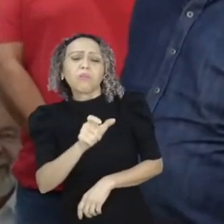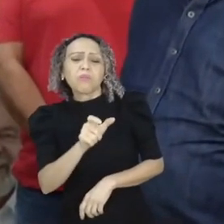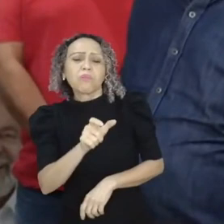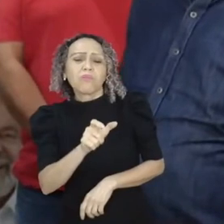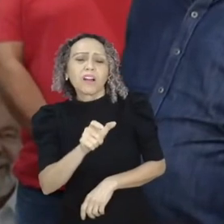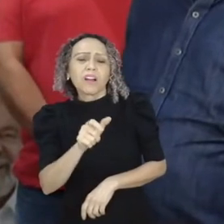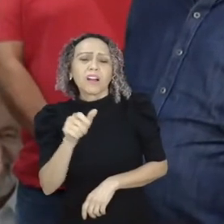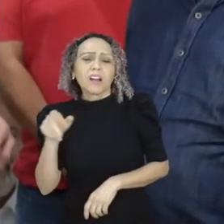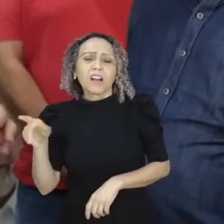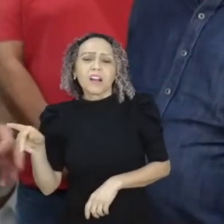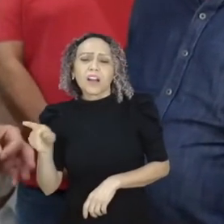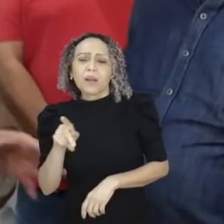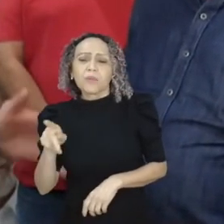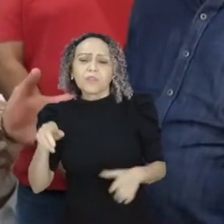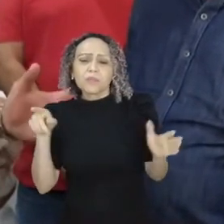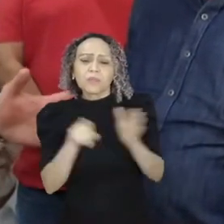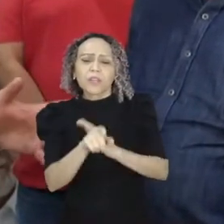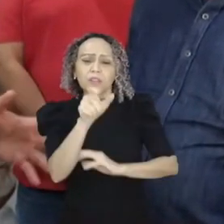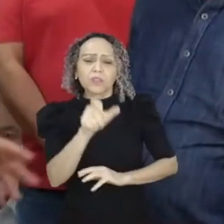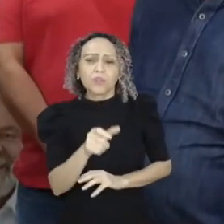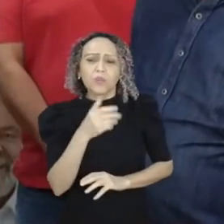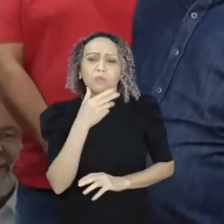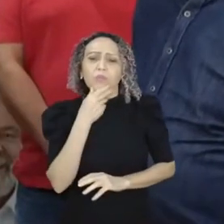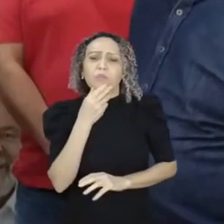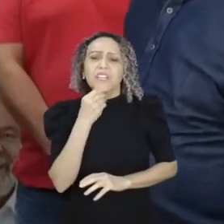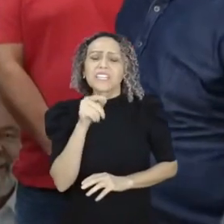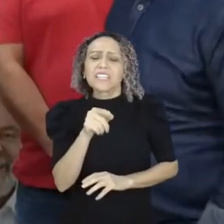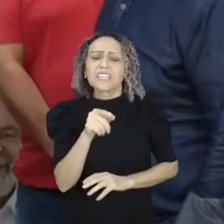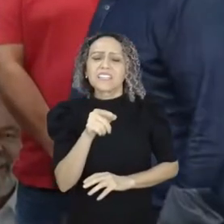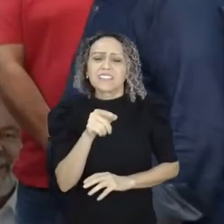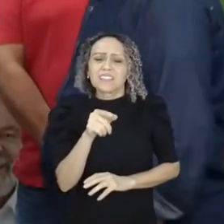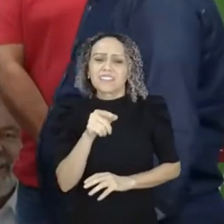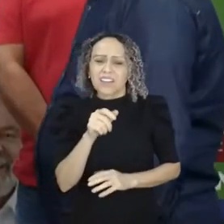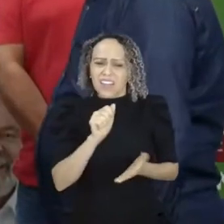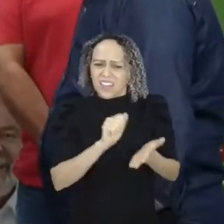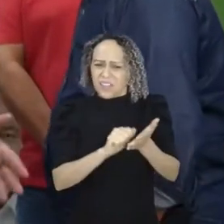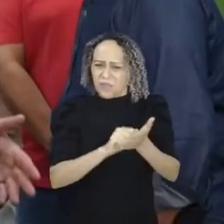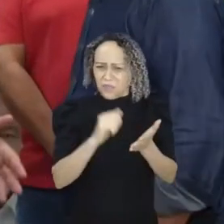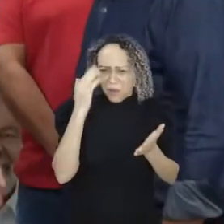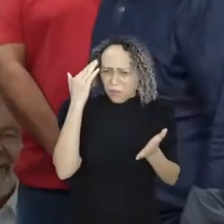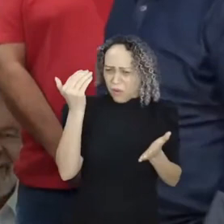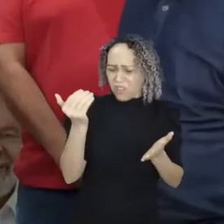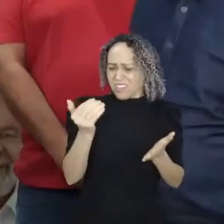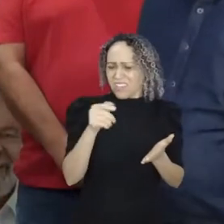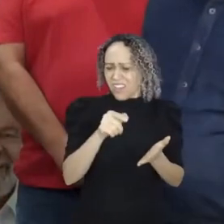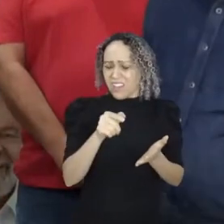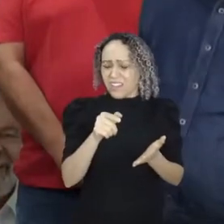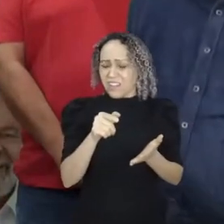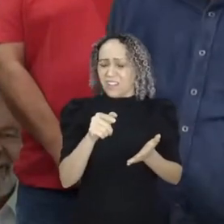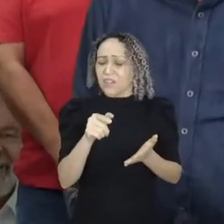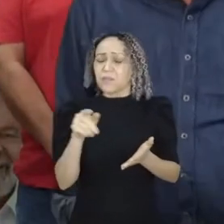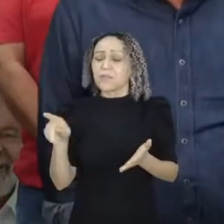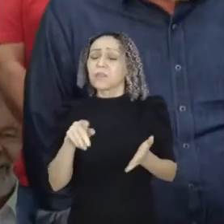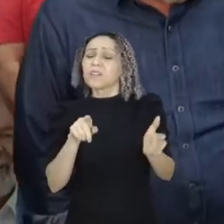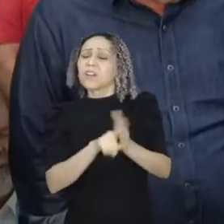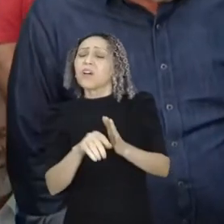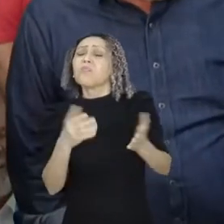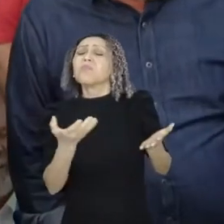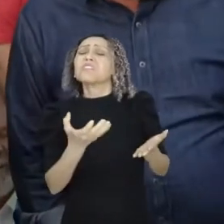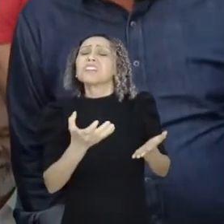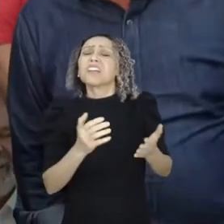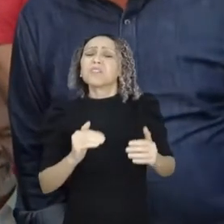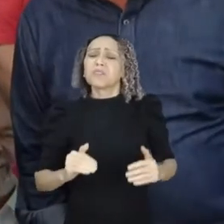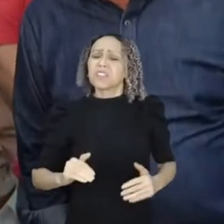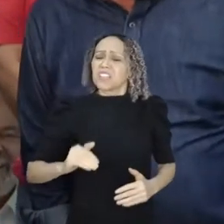crescer? E ele respondeu: campineiro, né? É uma alegria voltar aqui a essa grande e